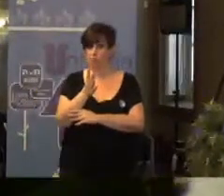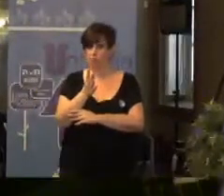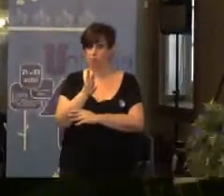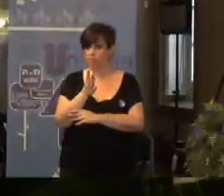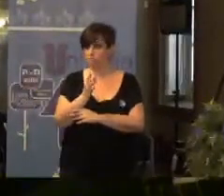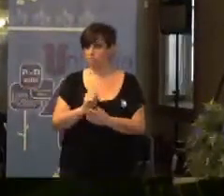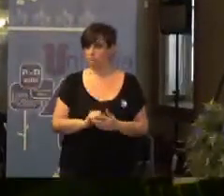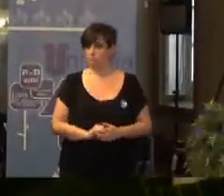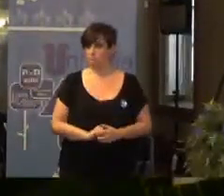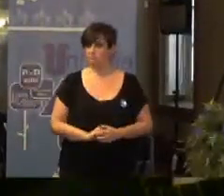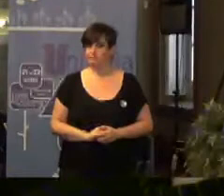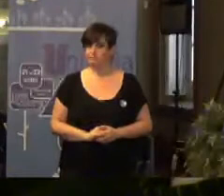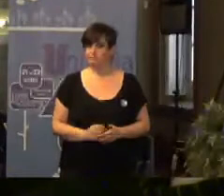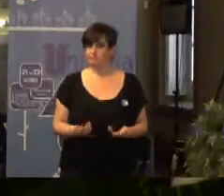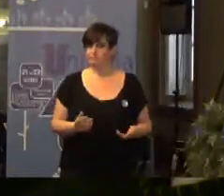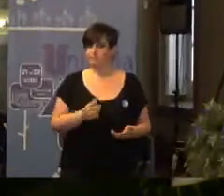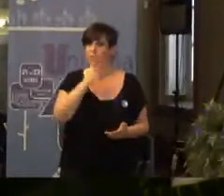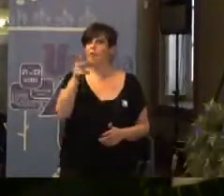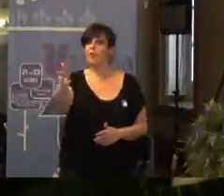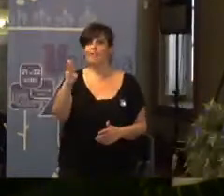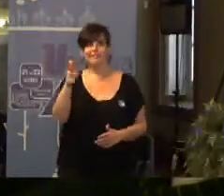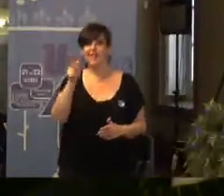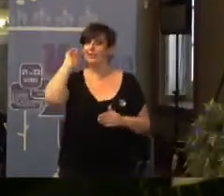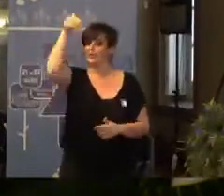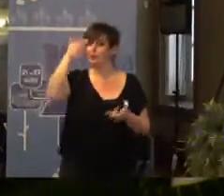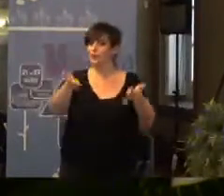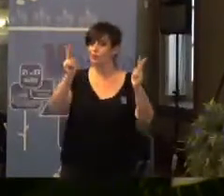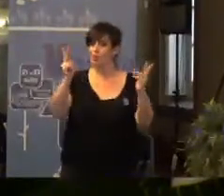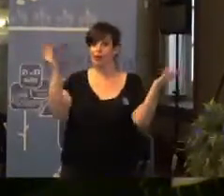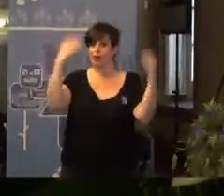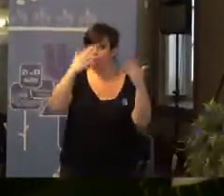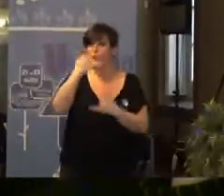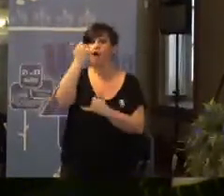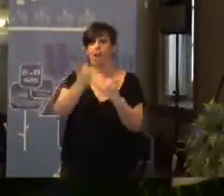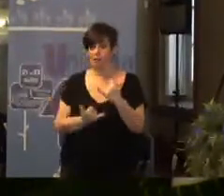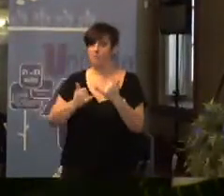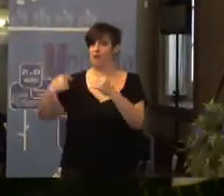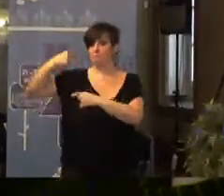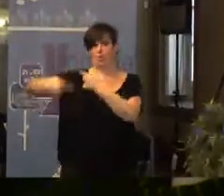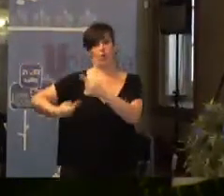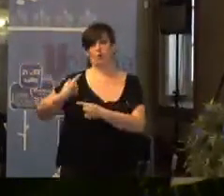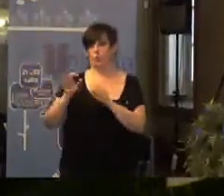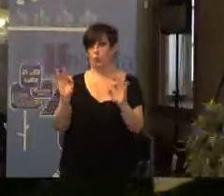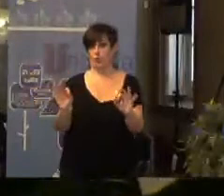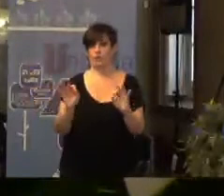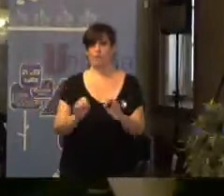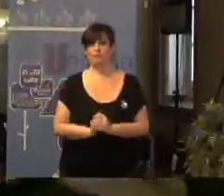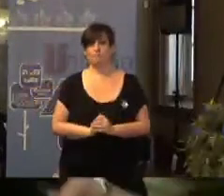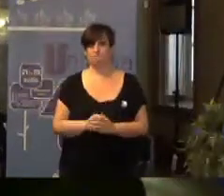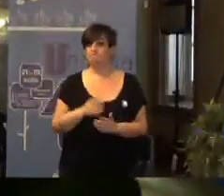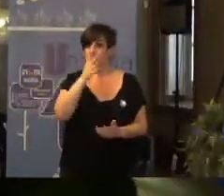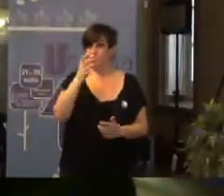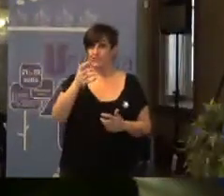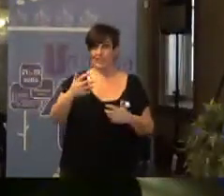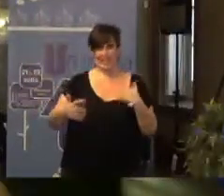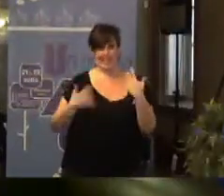liberais, não por via dos direitos democráticos, mas por via do capitalismo. Há esta tendência nos indignados para muitas